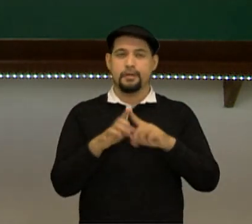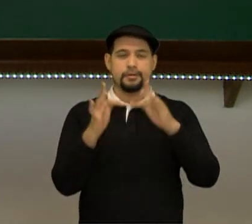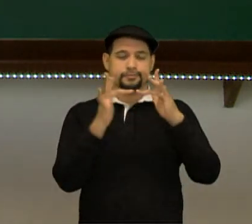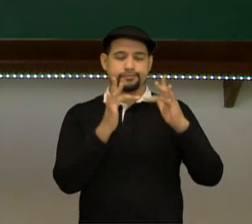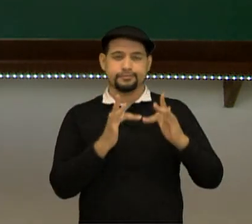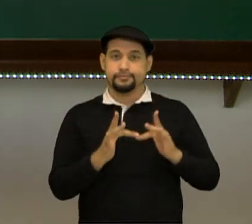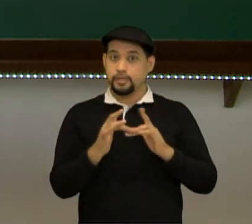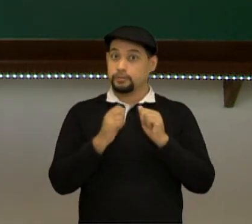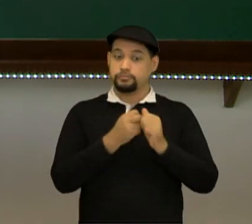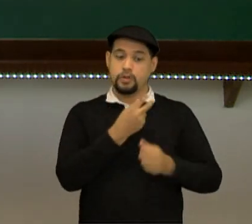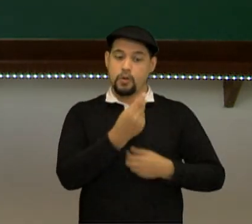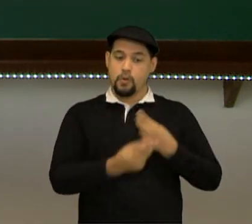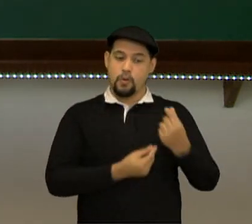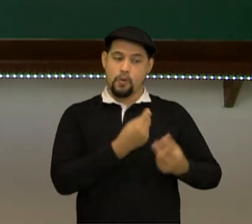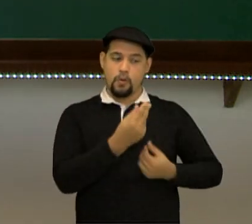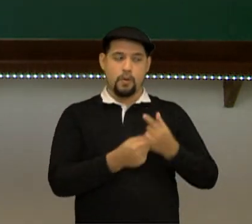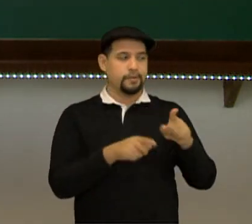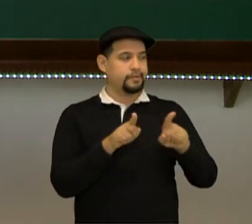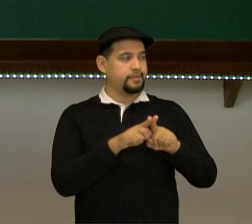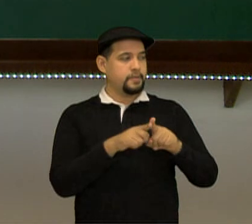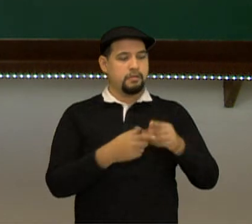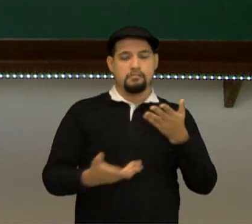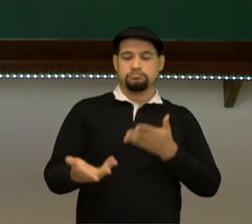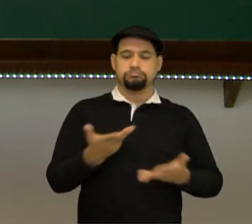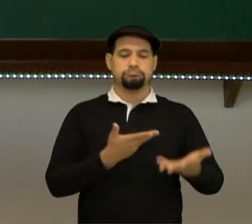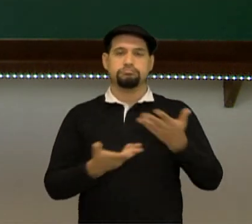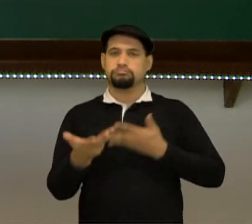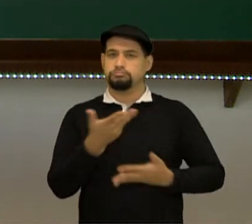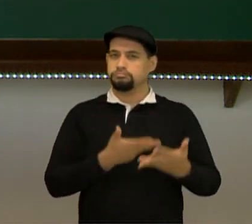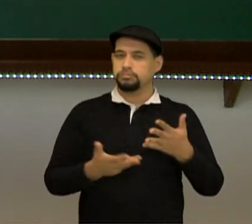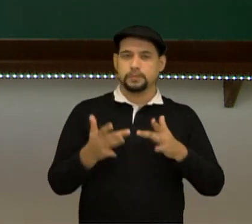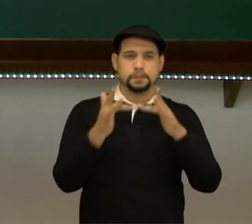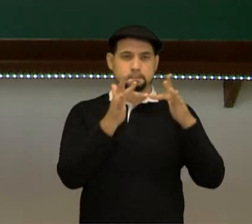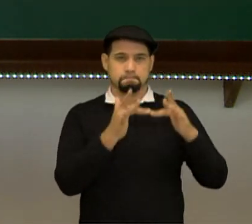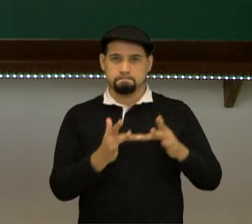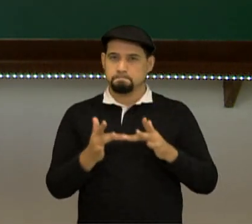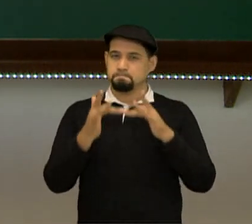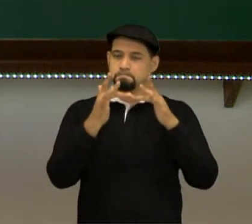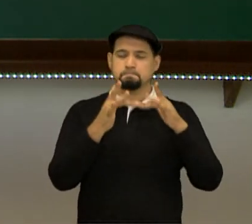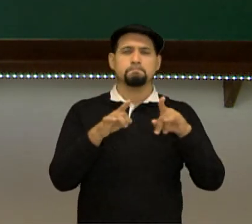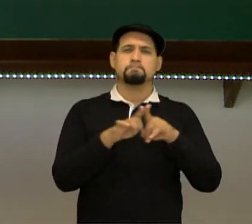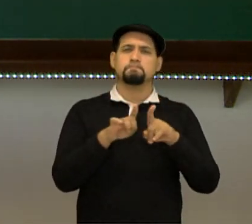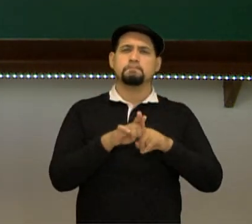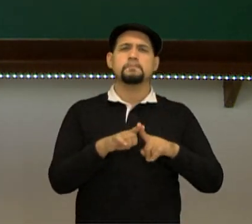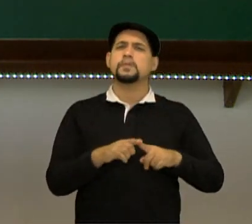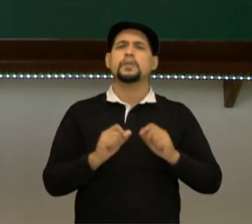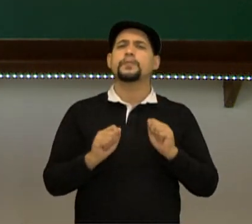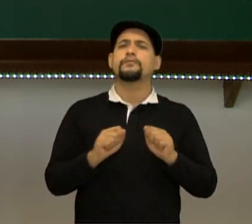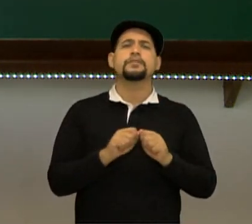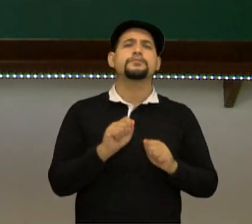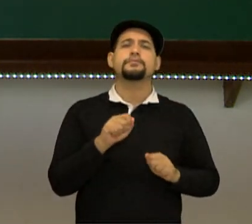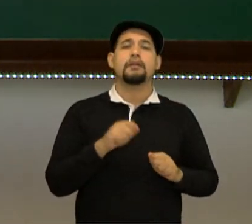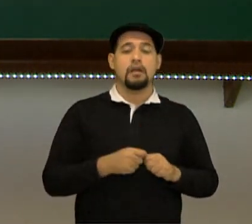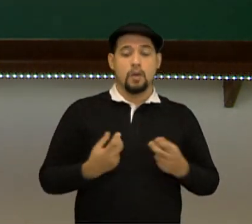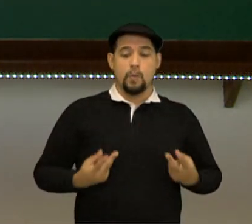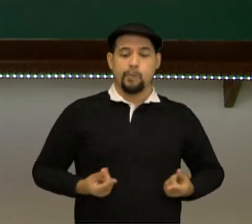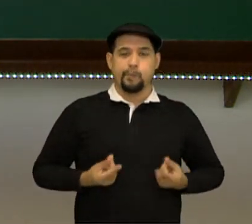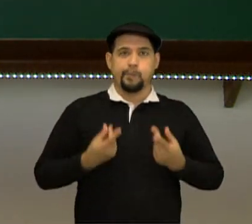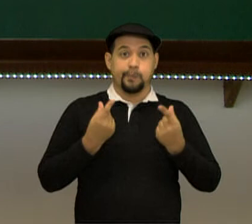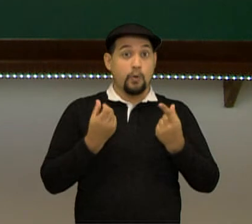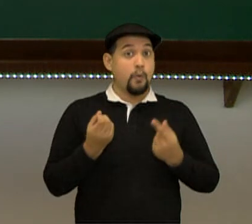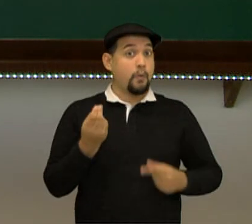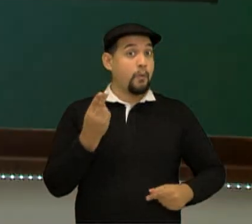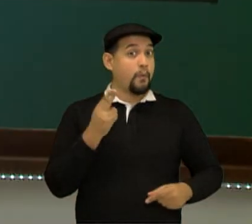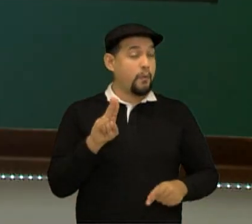relação econômica a fim de viabilizar relacionamentos dinamizar e possibilitar e crescimento